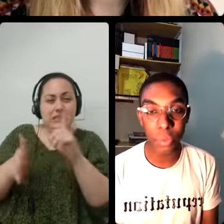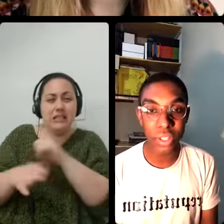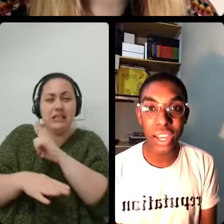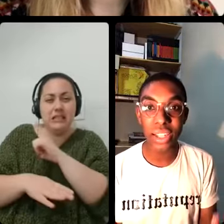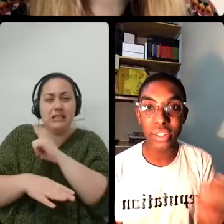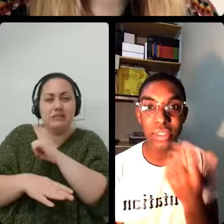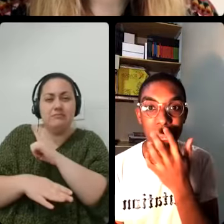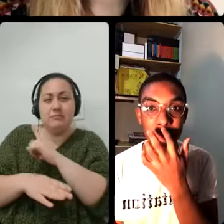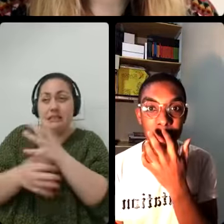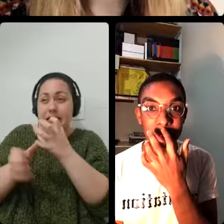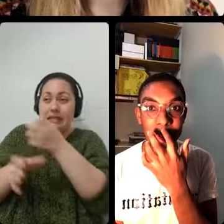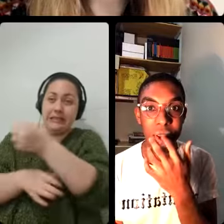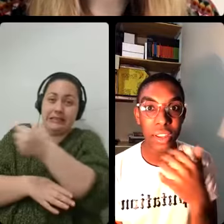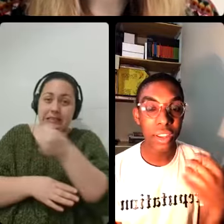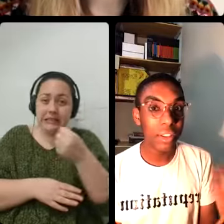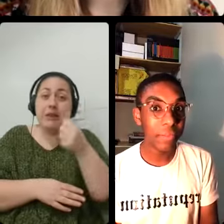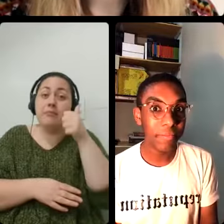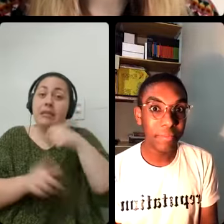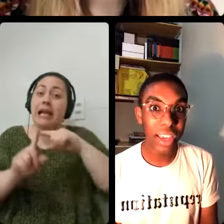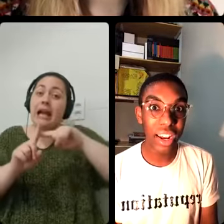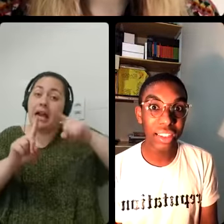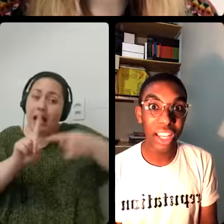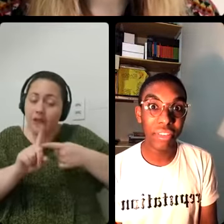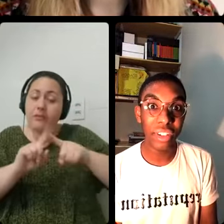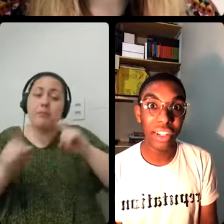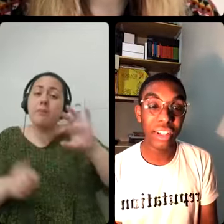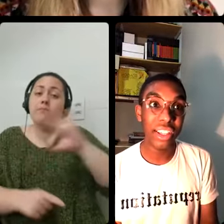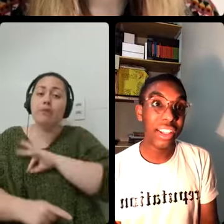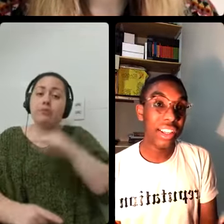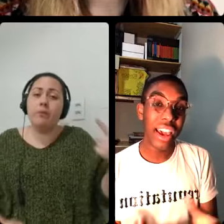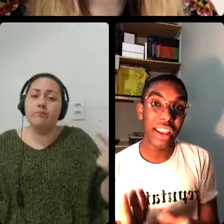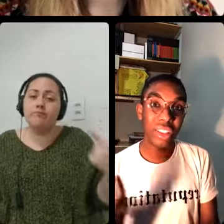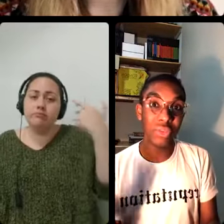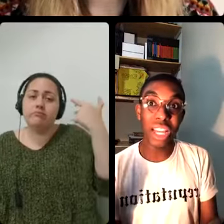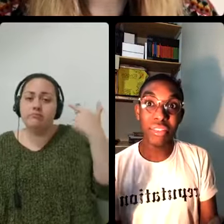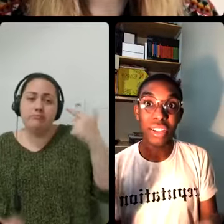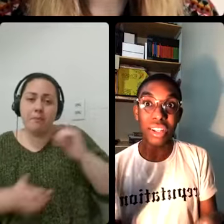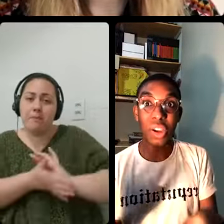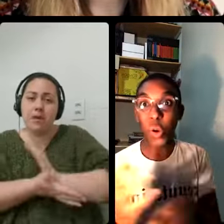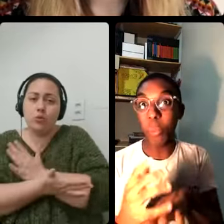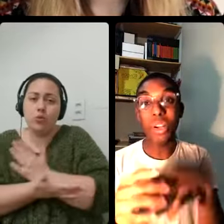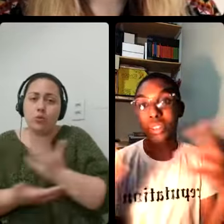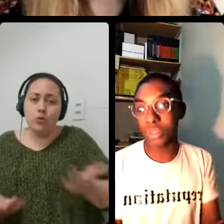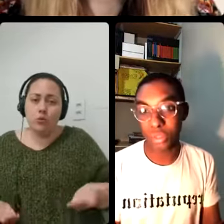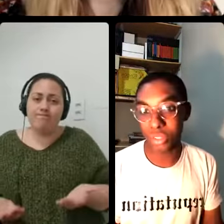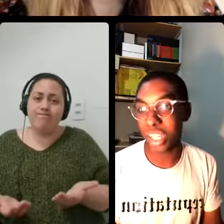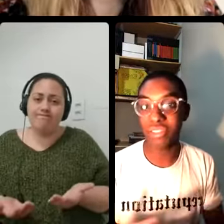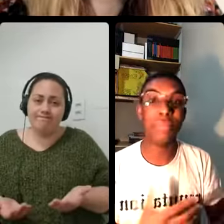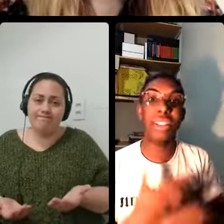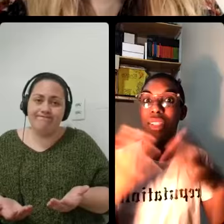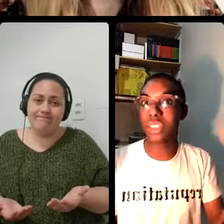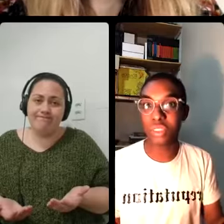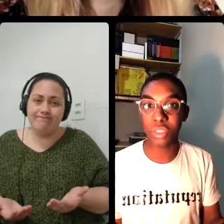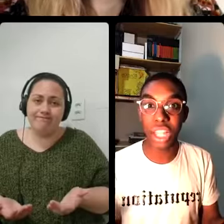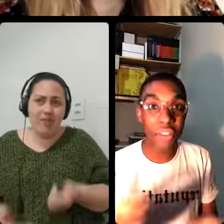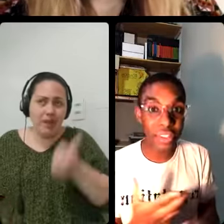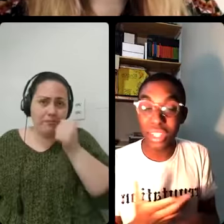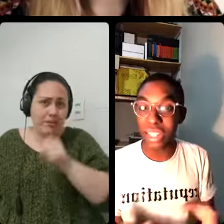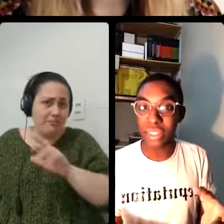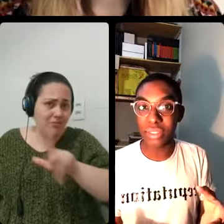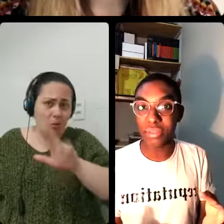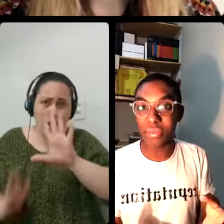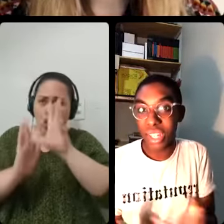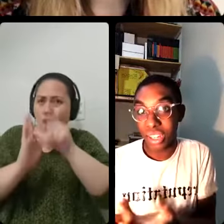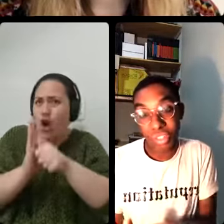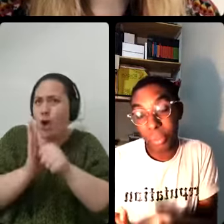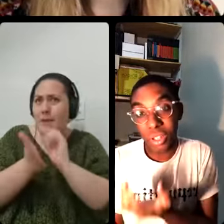por policiais, sabe? Então, assim, ela tava, ela não estava roubando, não estava matando, não estava fazendo